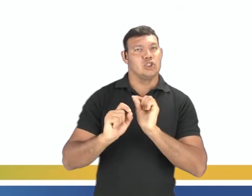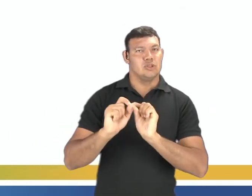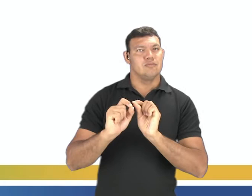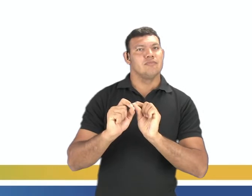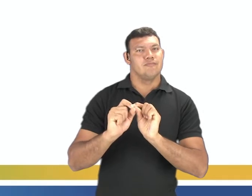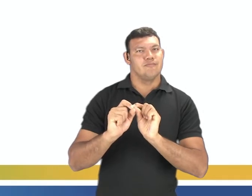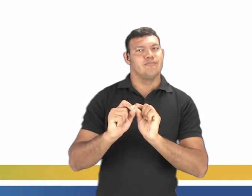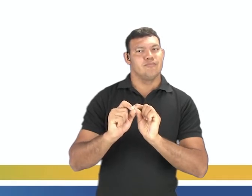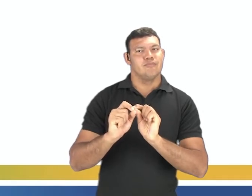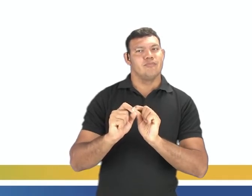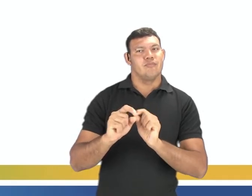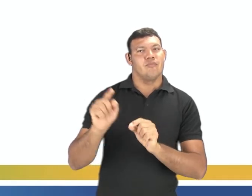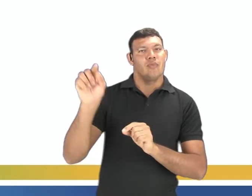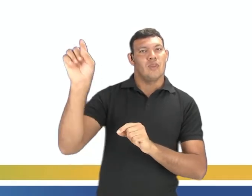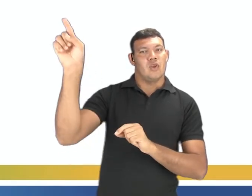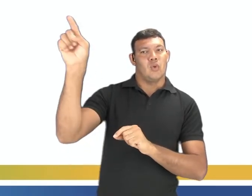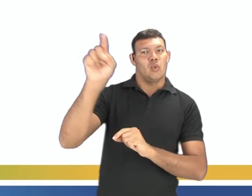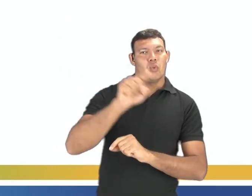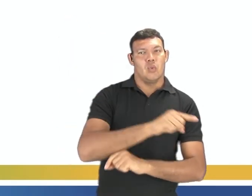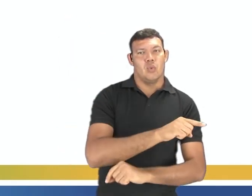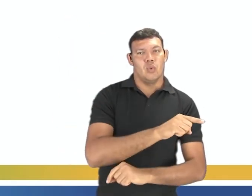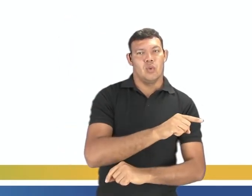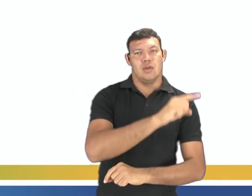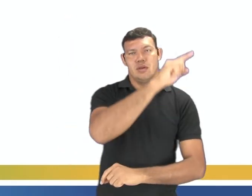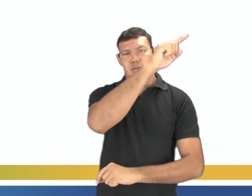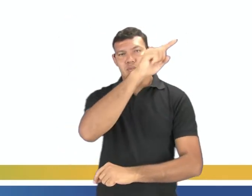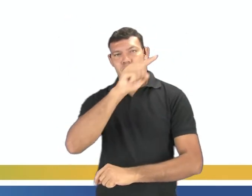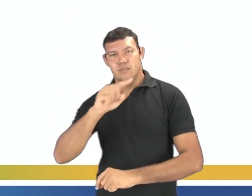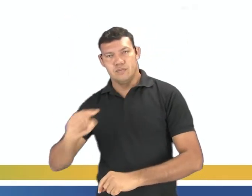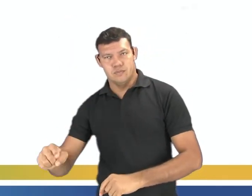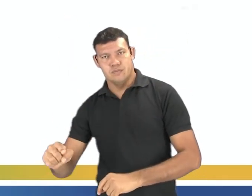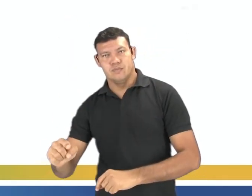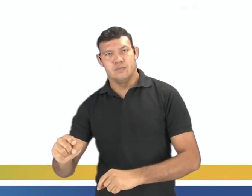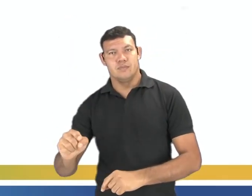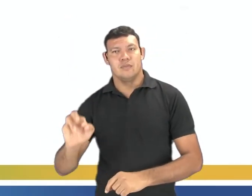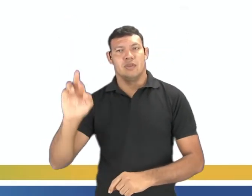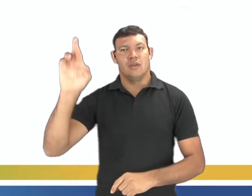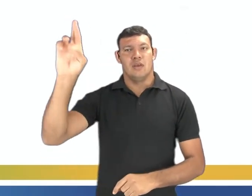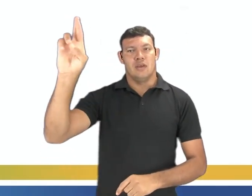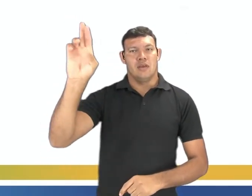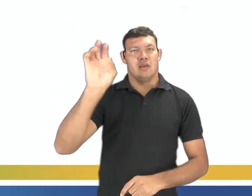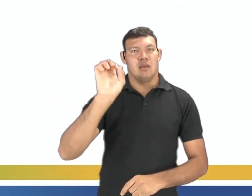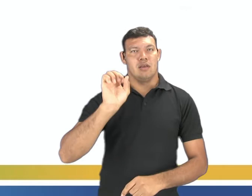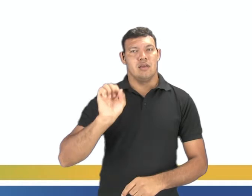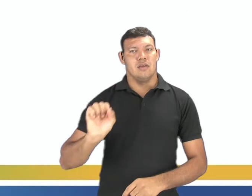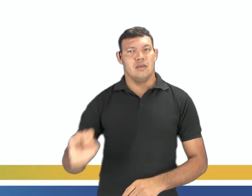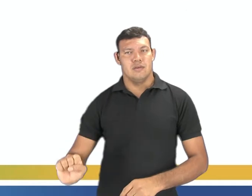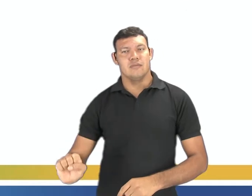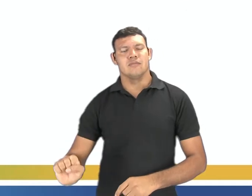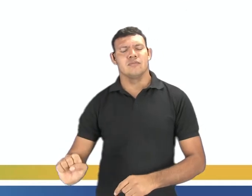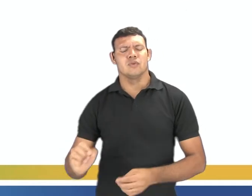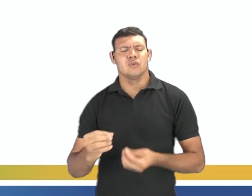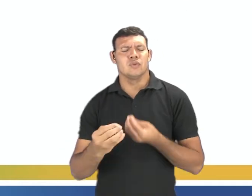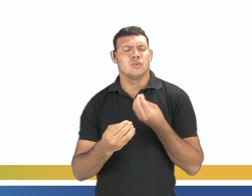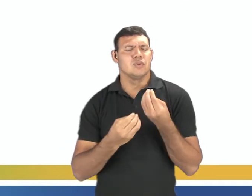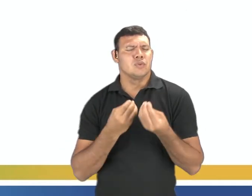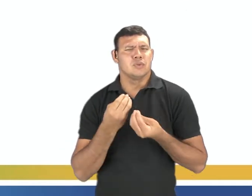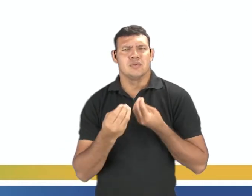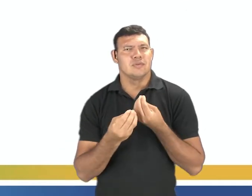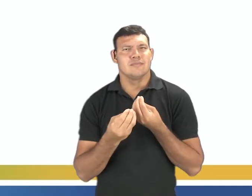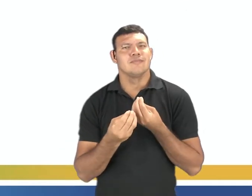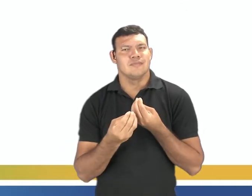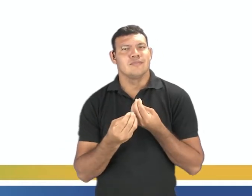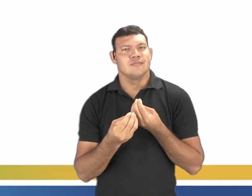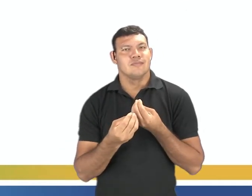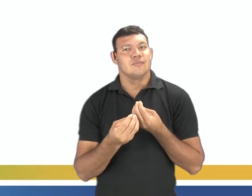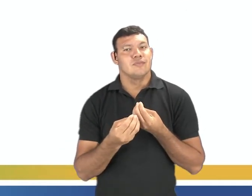então observa a imagem nós temos uma reta r uma reta s quando é que ela vai acontecer